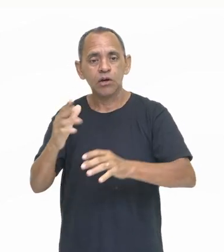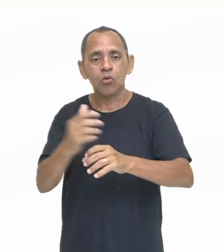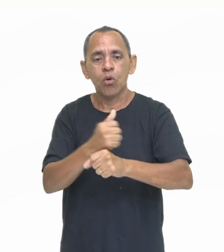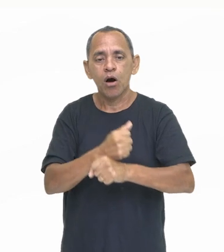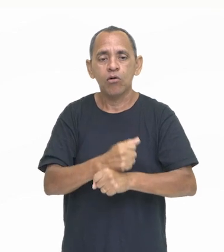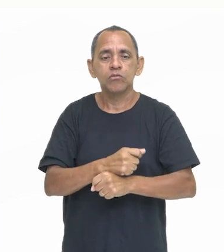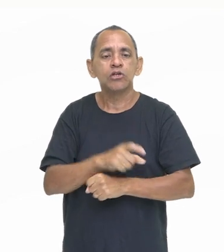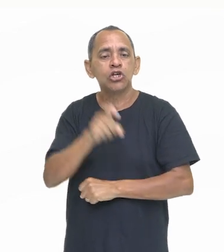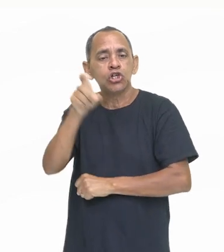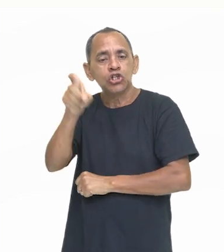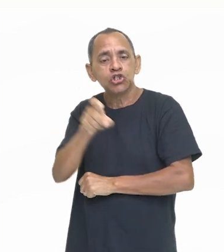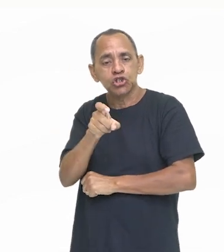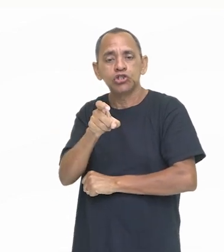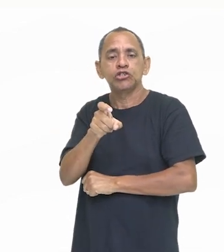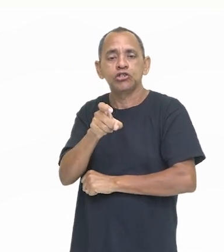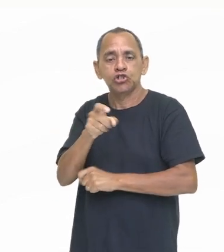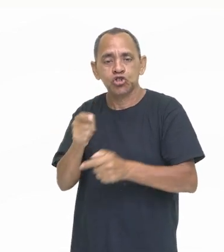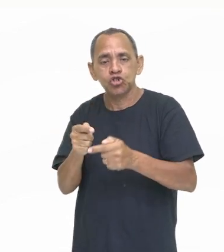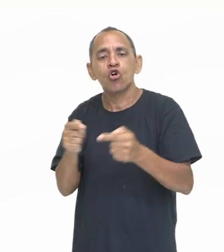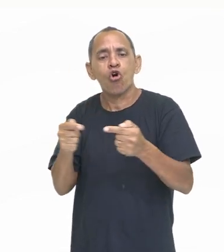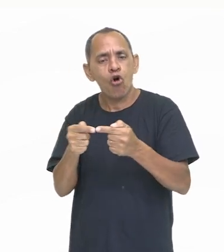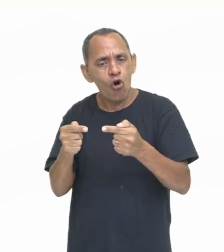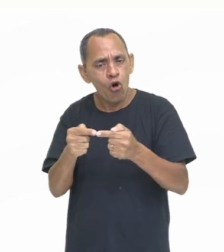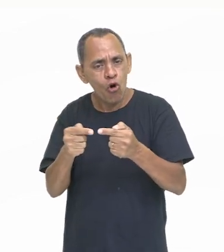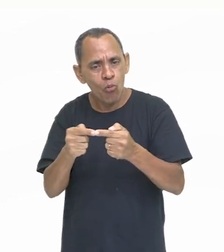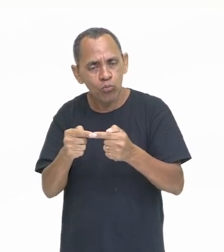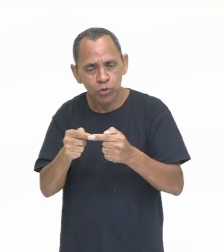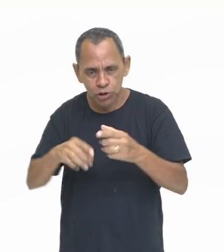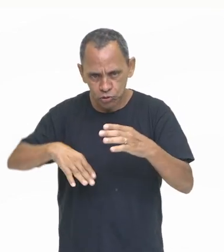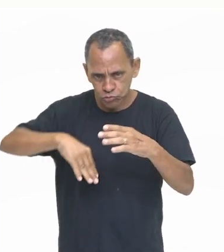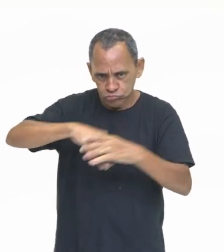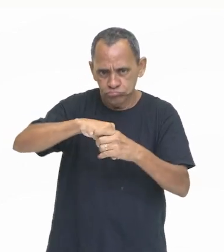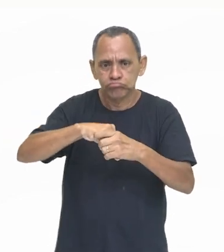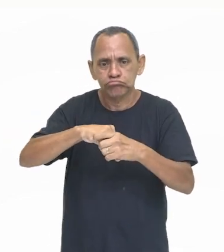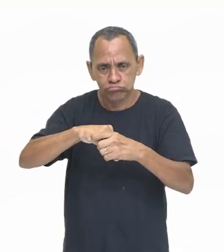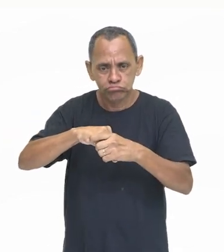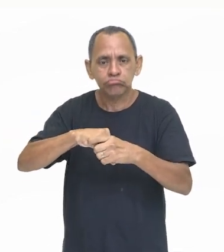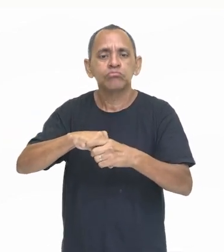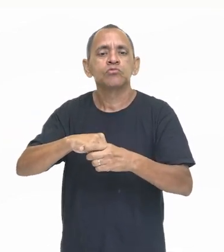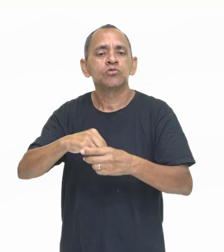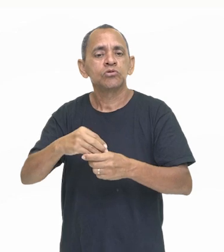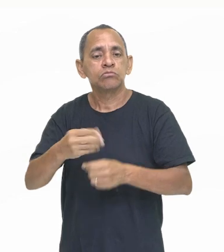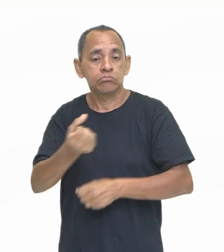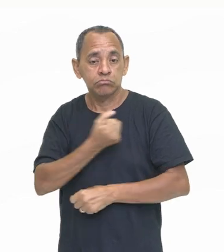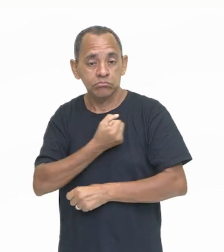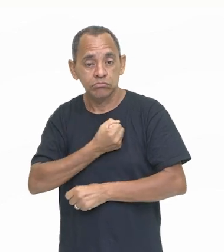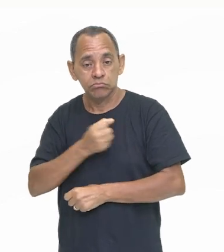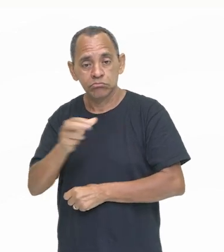x pertence ao conjunto dos números reais, tal que